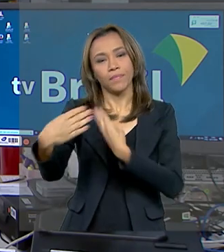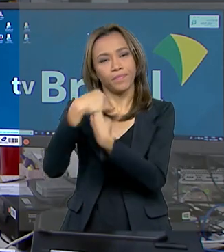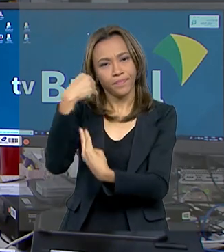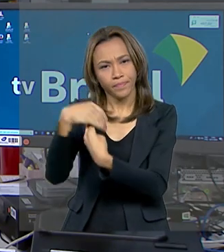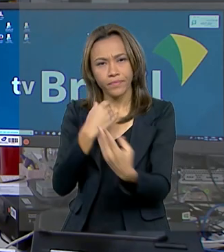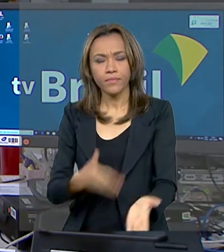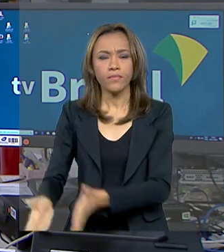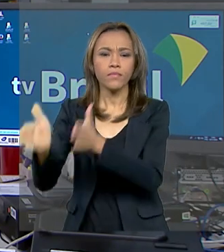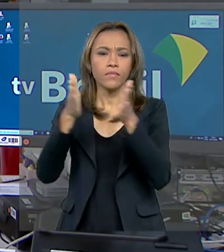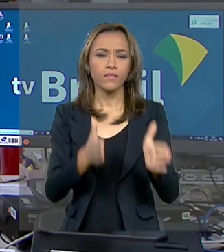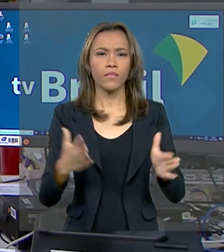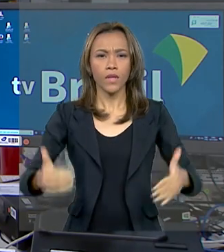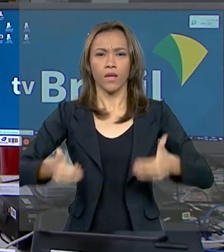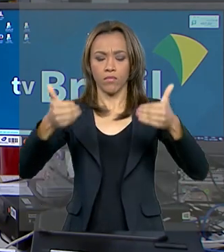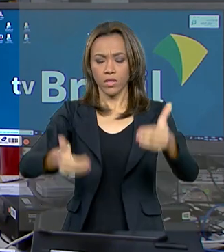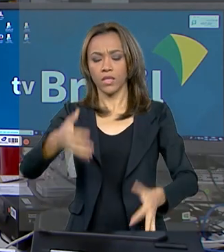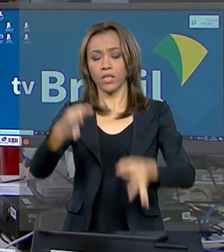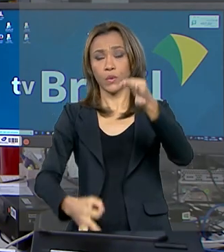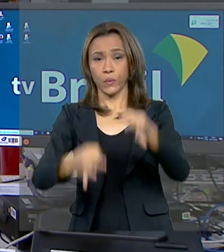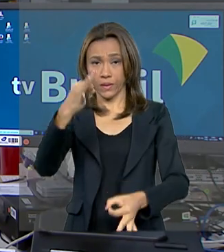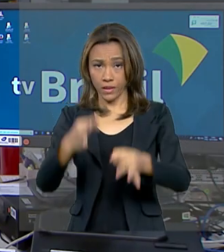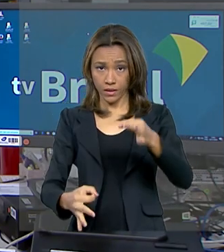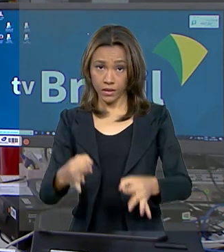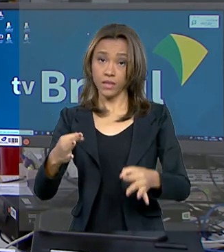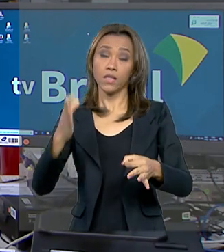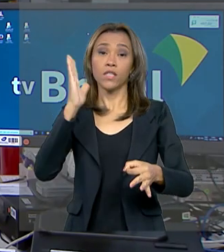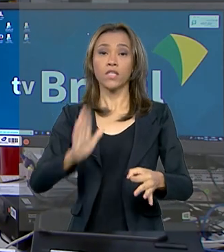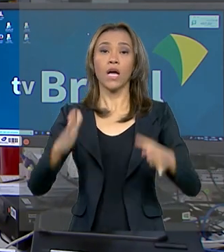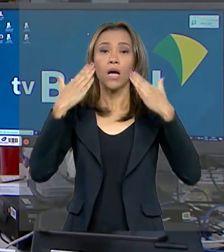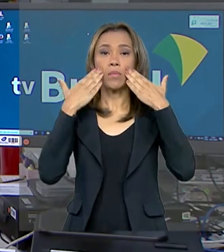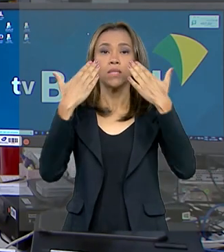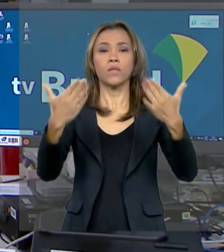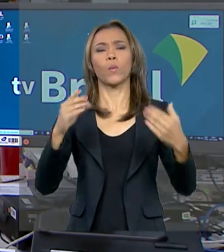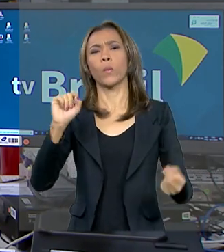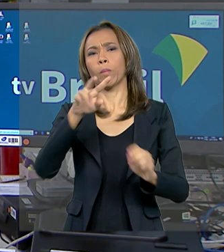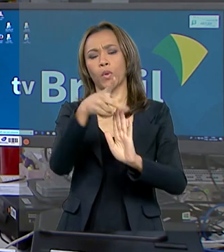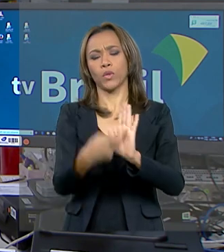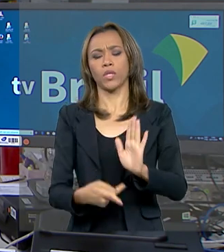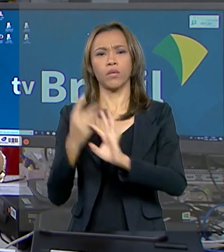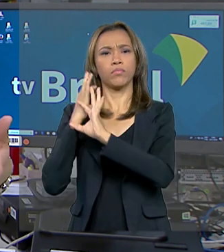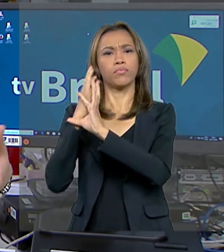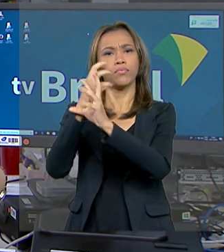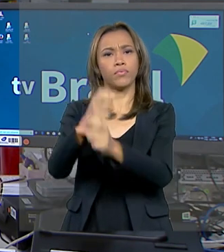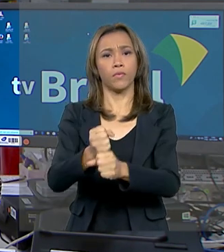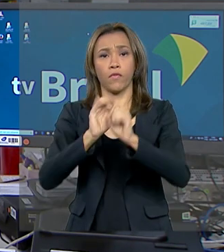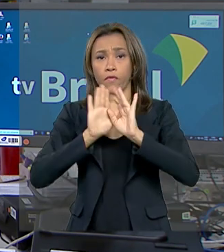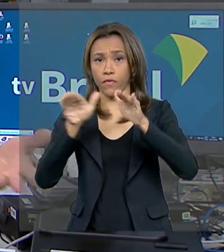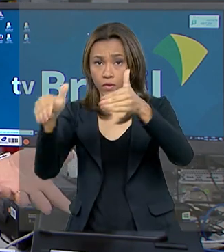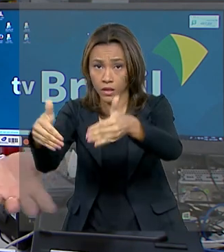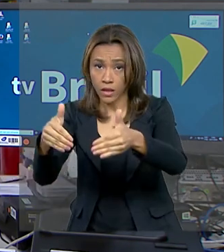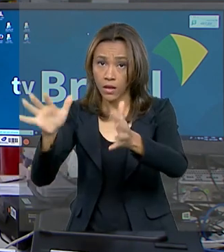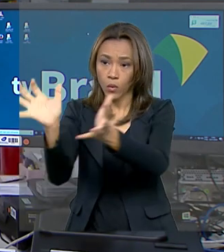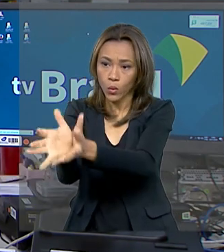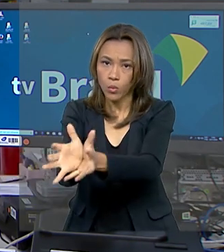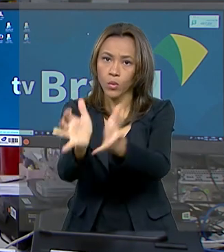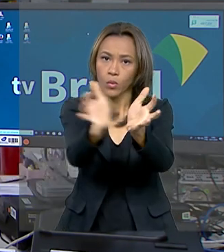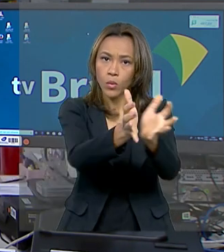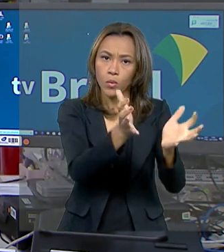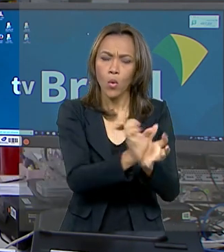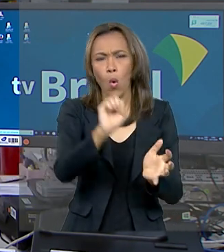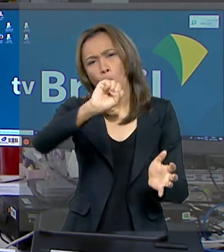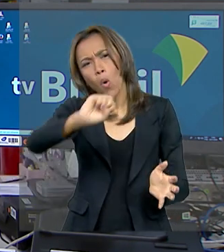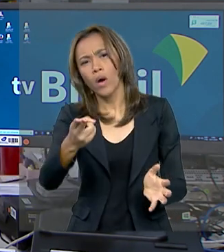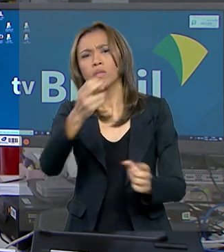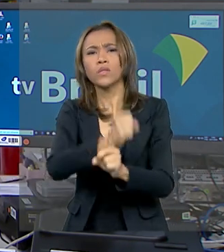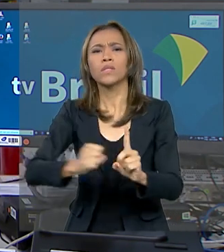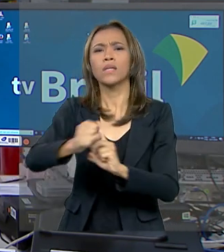E olha, o Ministério da Justiça e Segurança Pública apresentou um balanço dos projetos voltados para os direitos de grupos ou da sociedade como um